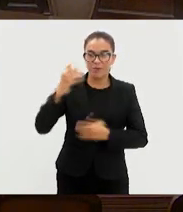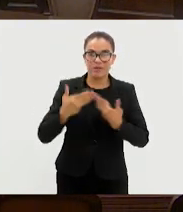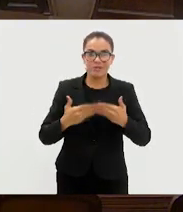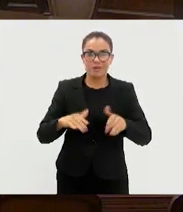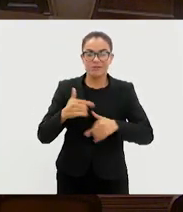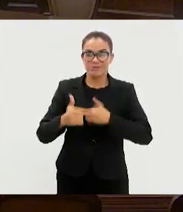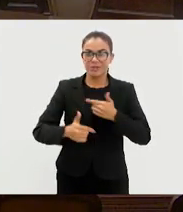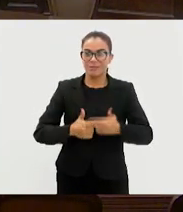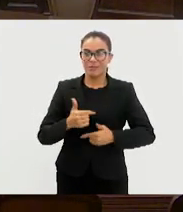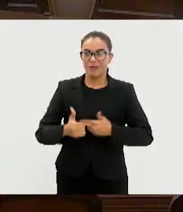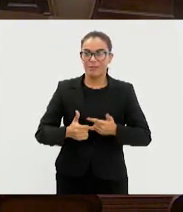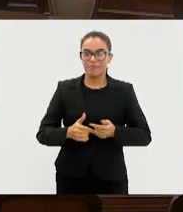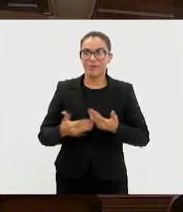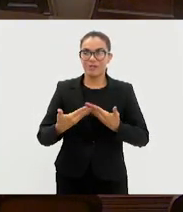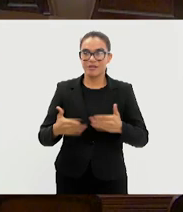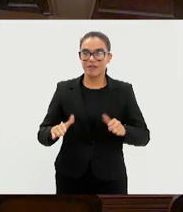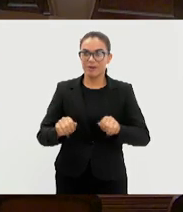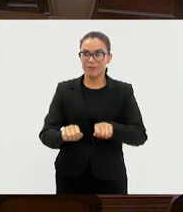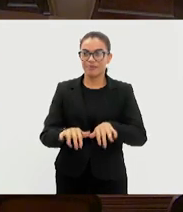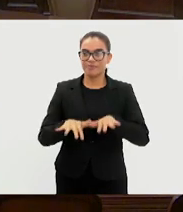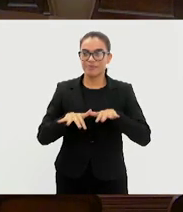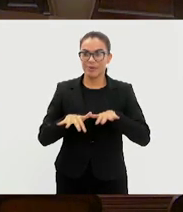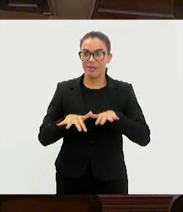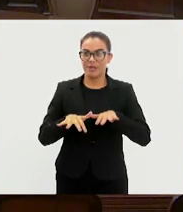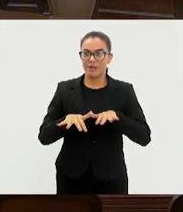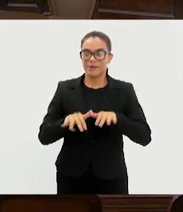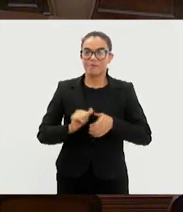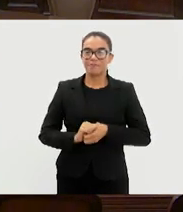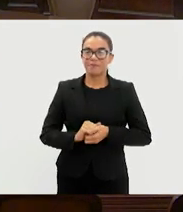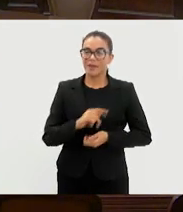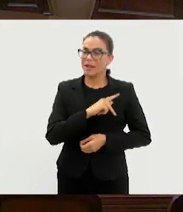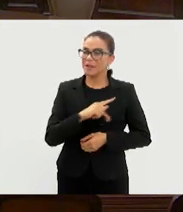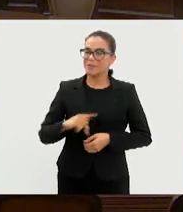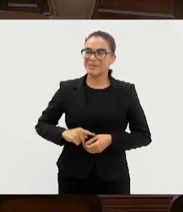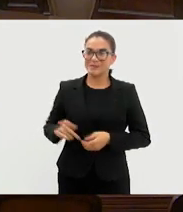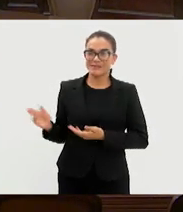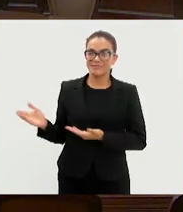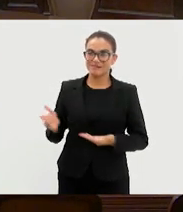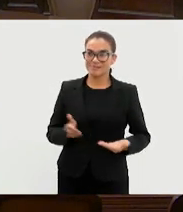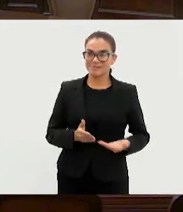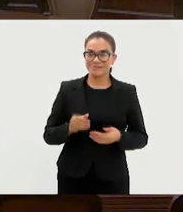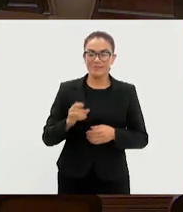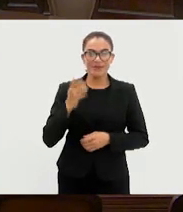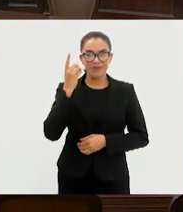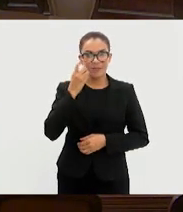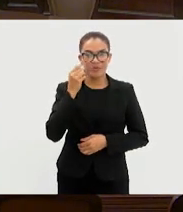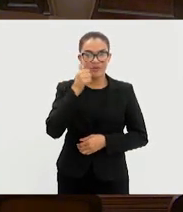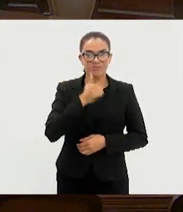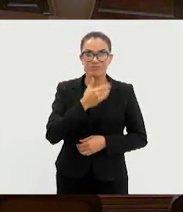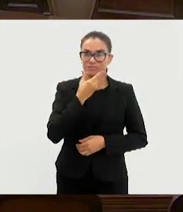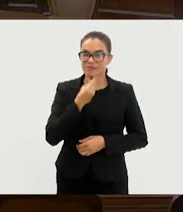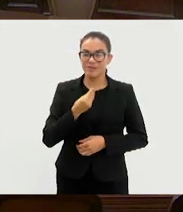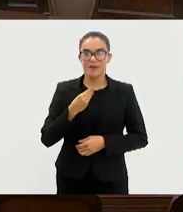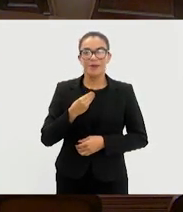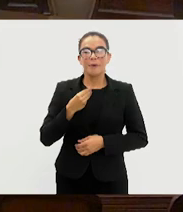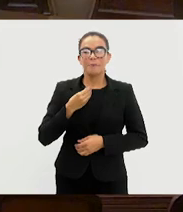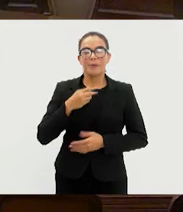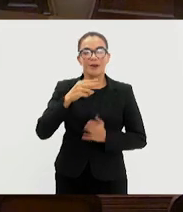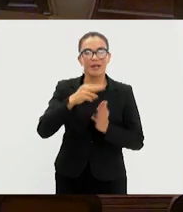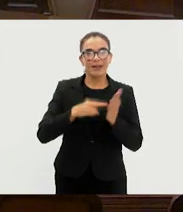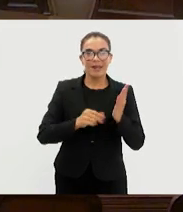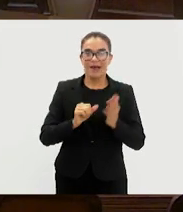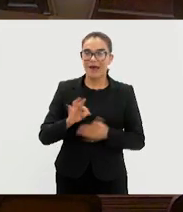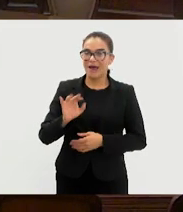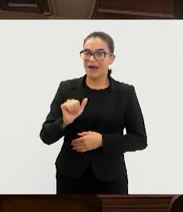trabalhos. Está aberta a sessão. A presidência convida os senhores deputados e deputadas para fazer a leitura da ata